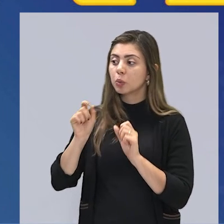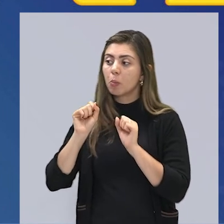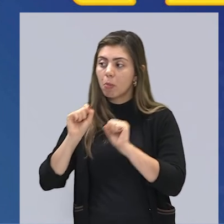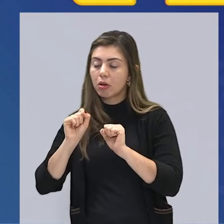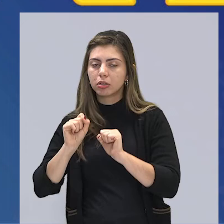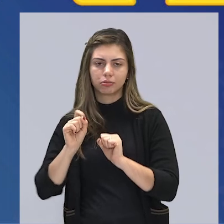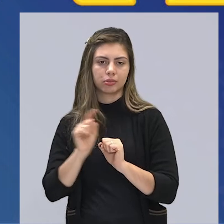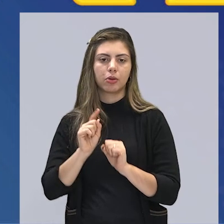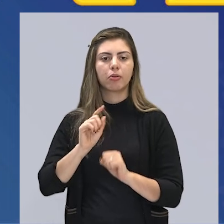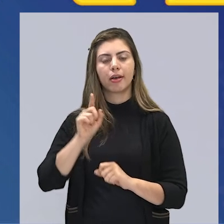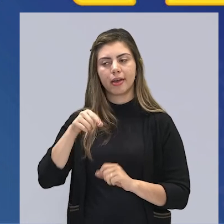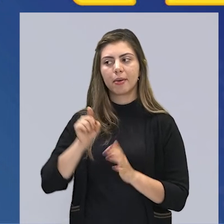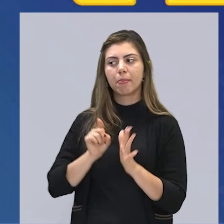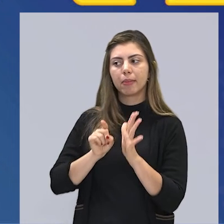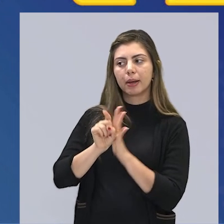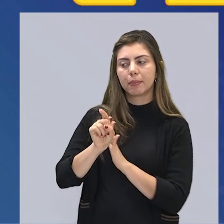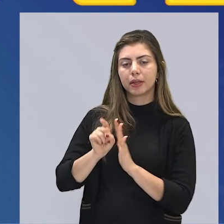informação.